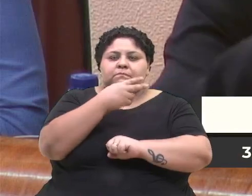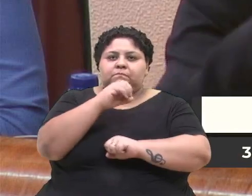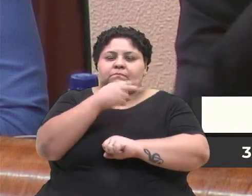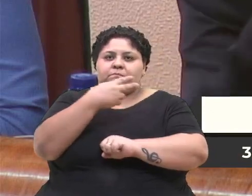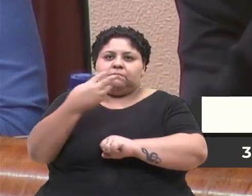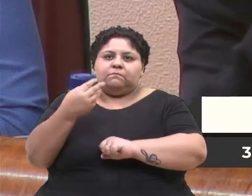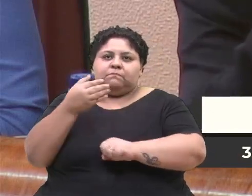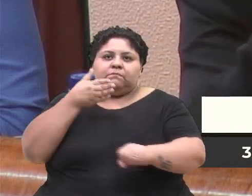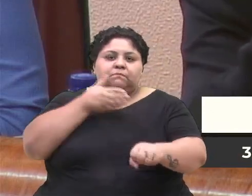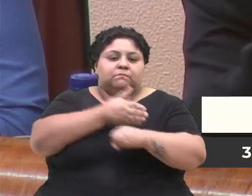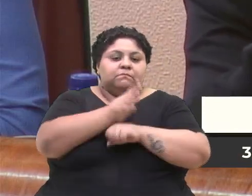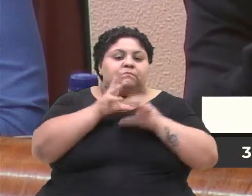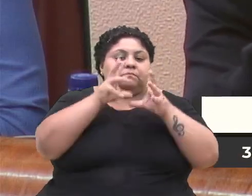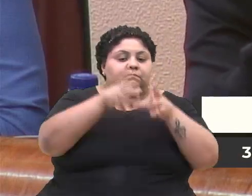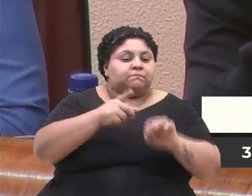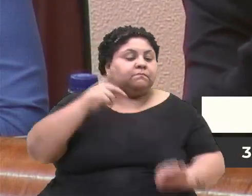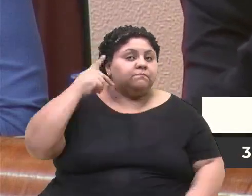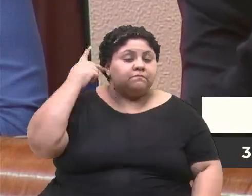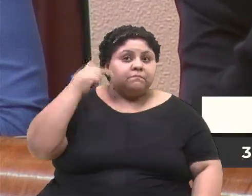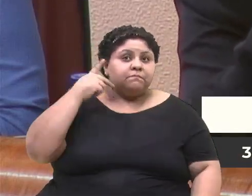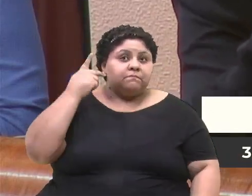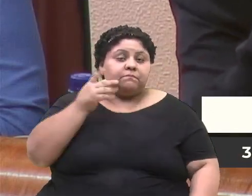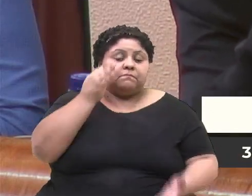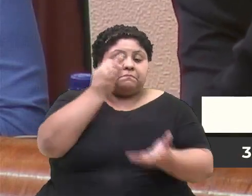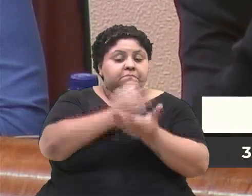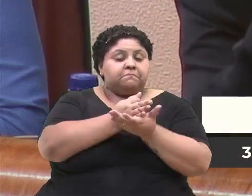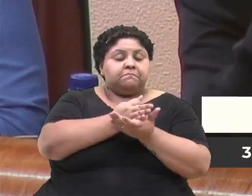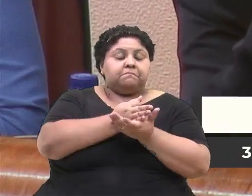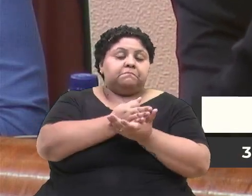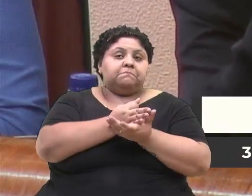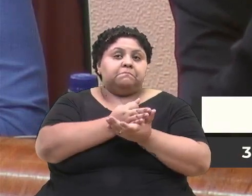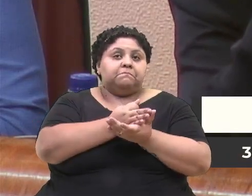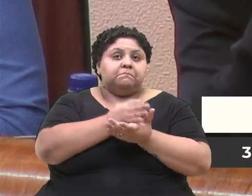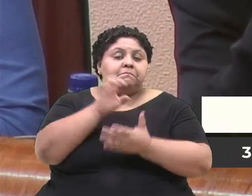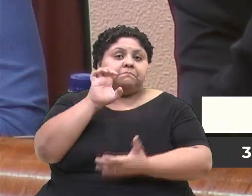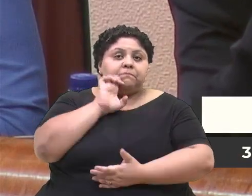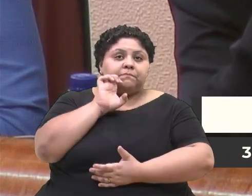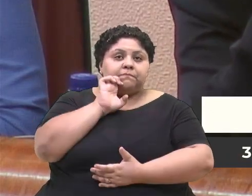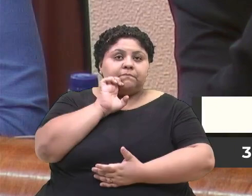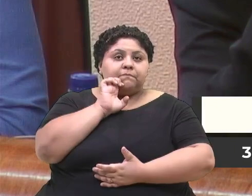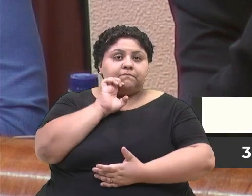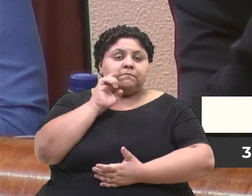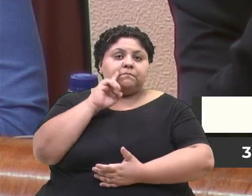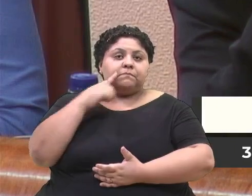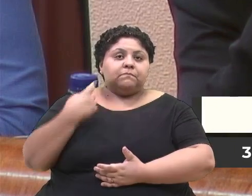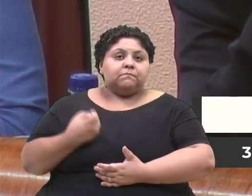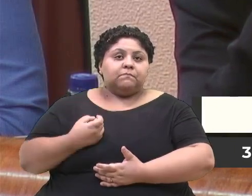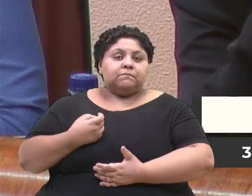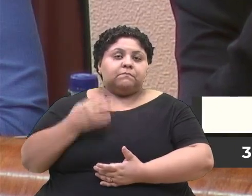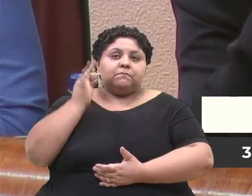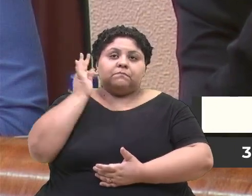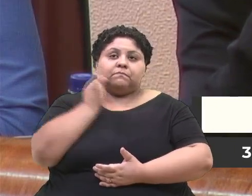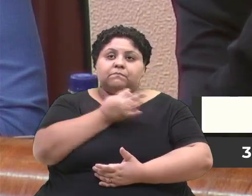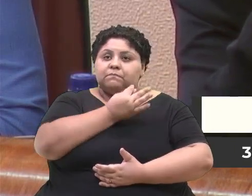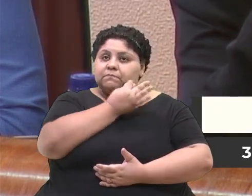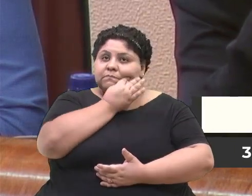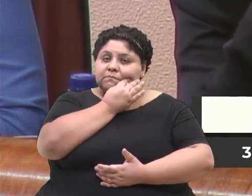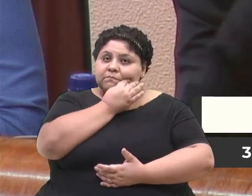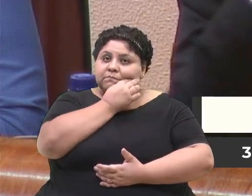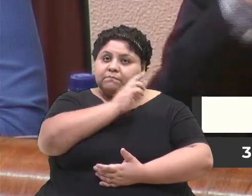1/2023 foi aprovado por unanimidade com ausências Estela Balardim, Rose Frigeiro e Tatiane Frisso. E em